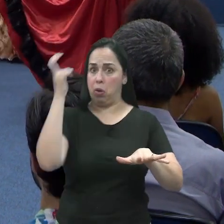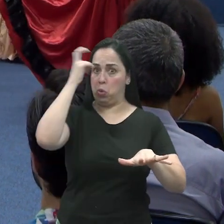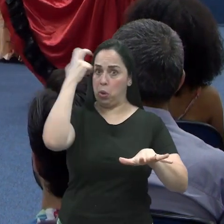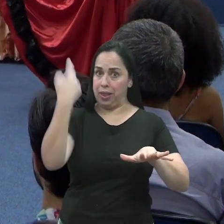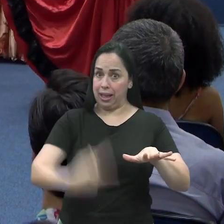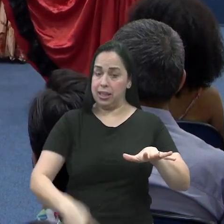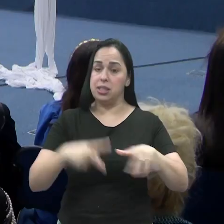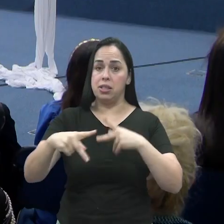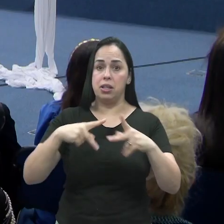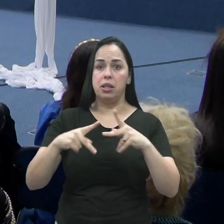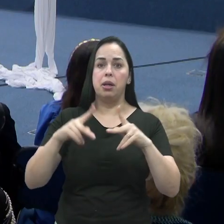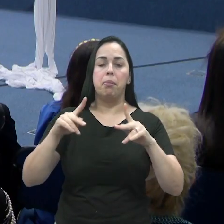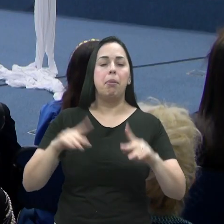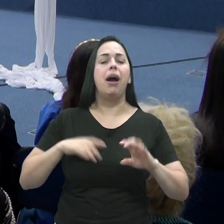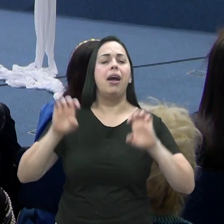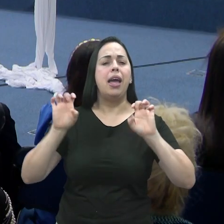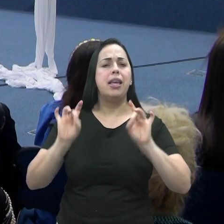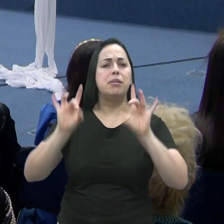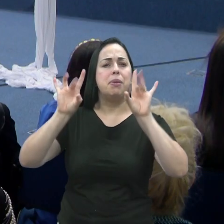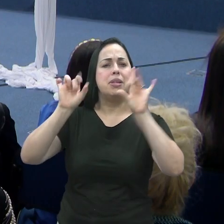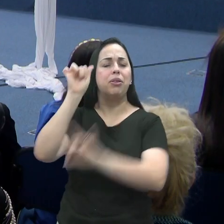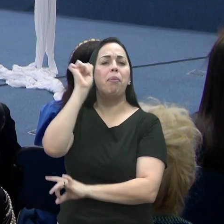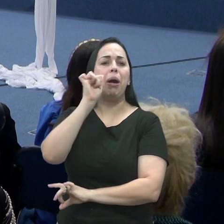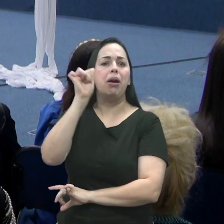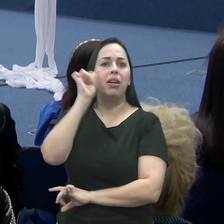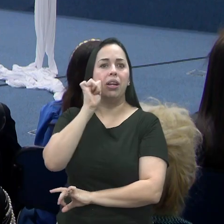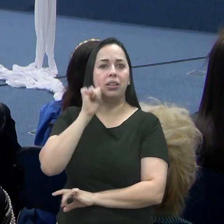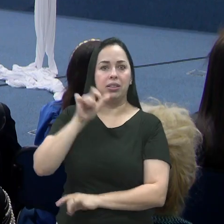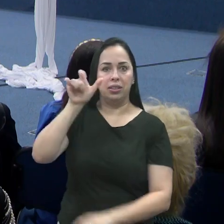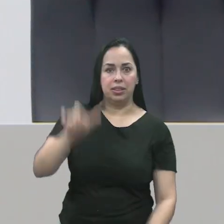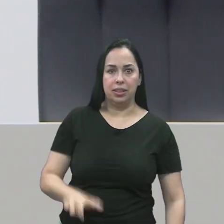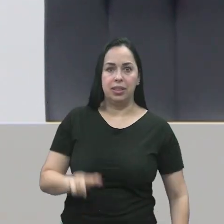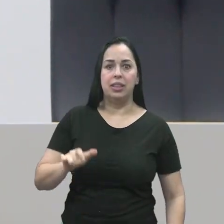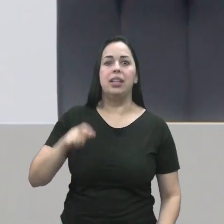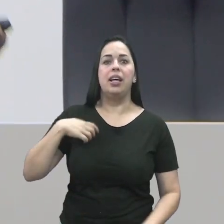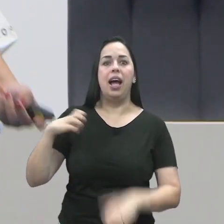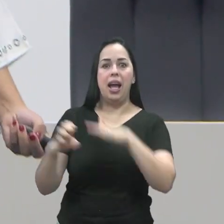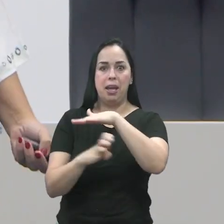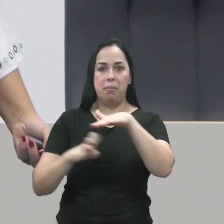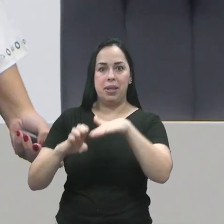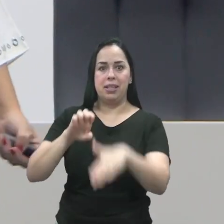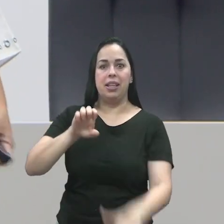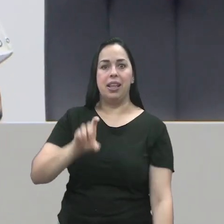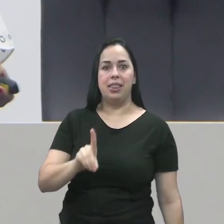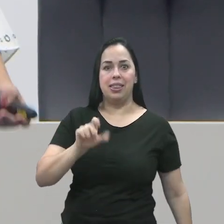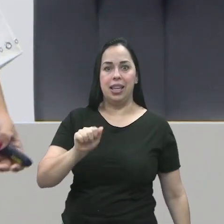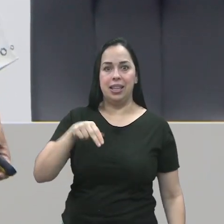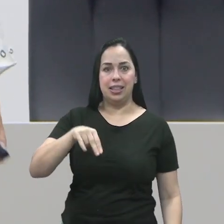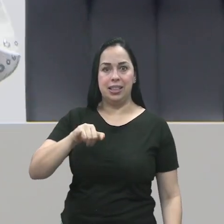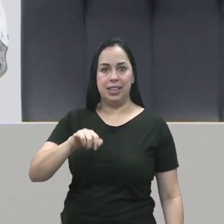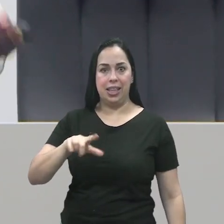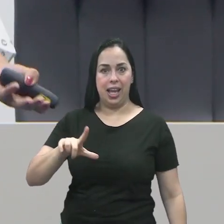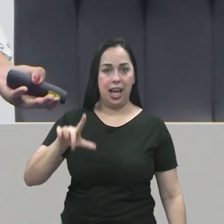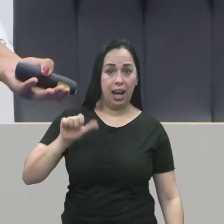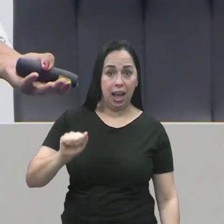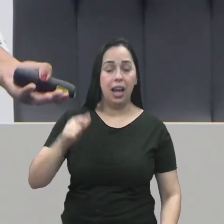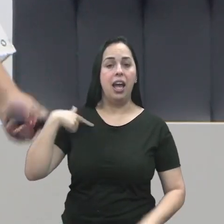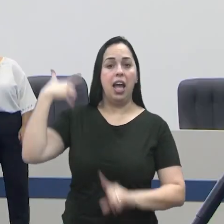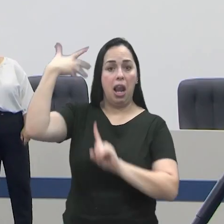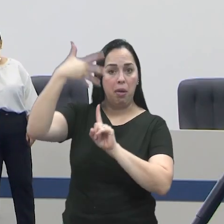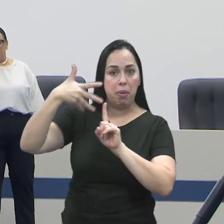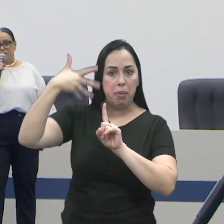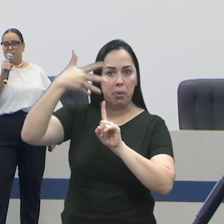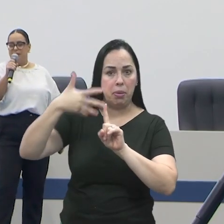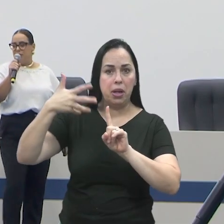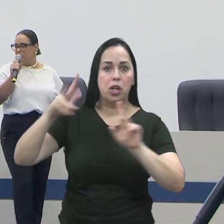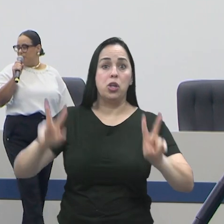culturais da cidade para celebrar o Mês da Mulher. Uma delas foi a empresária Daniele Maciel, que abriu o evento com uma